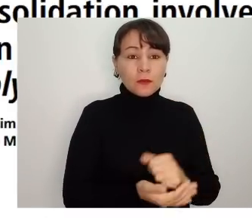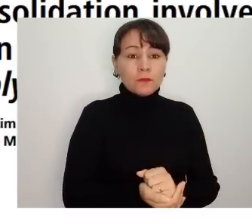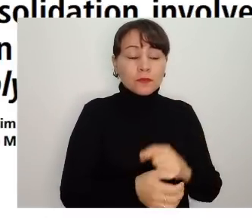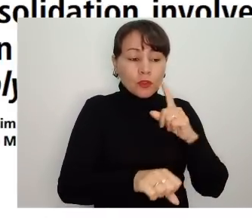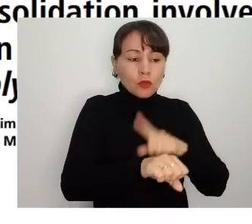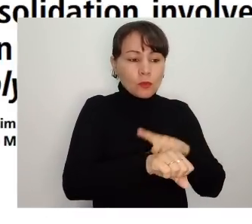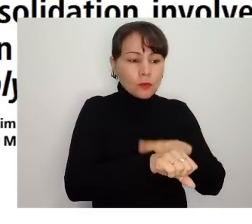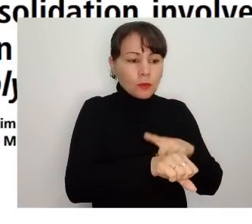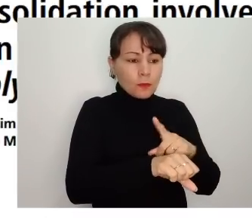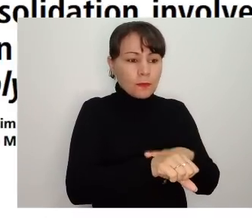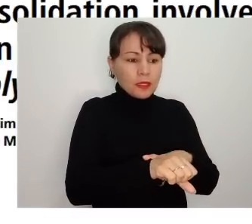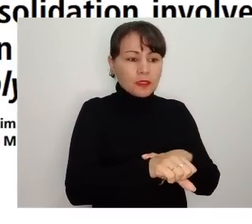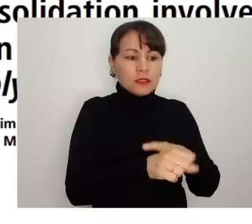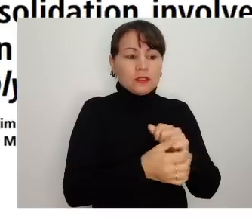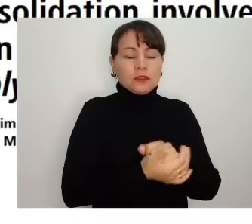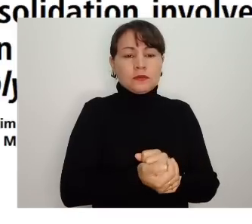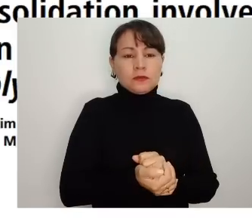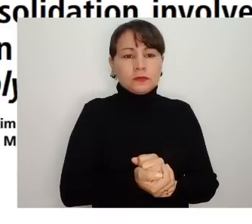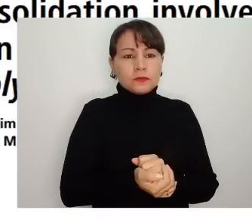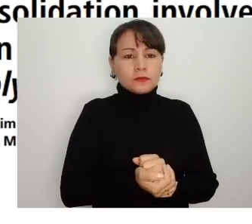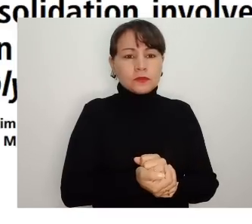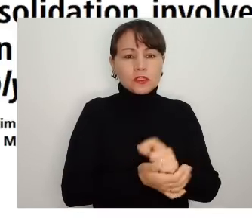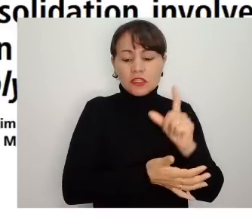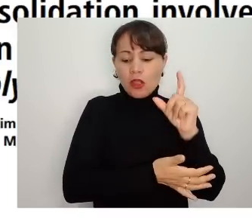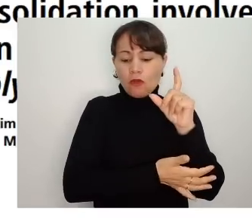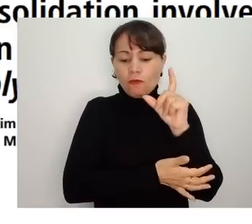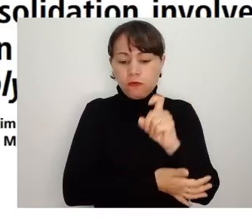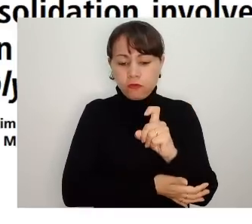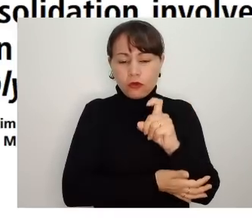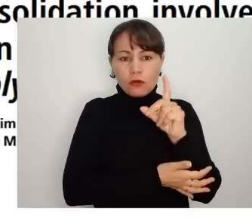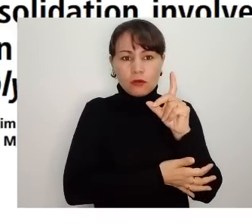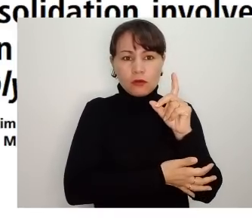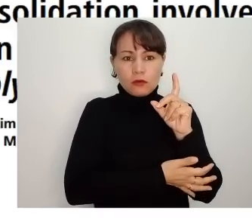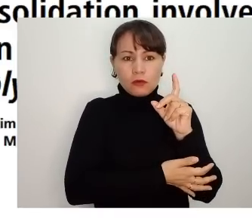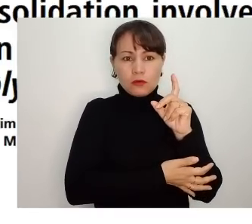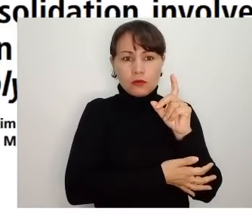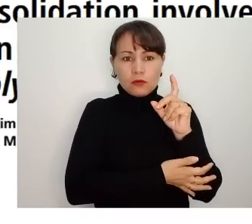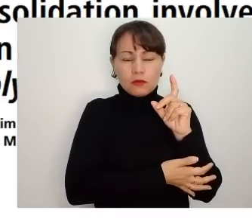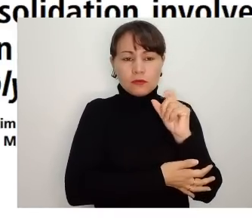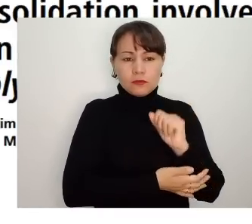Então, no momento que ele borrifou